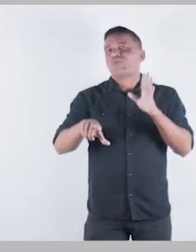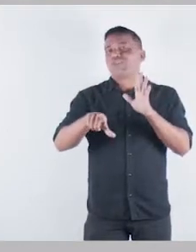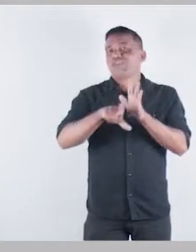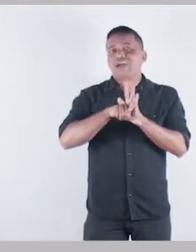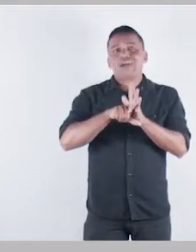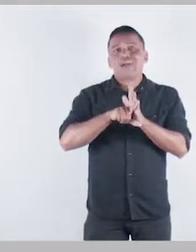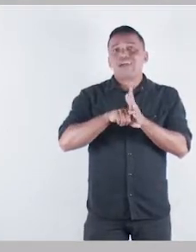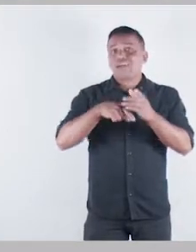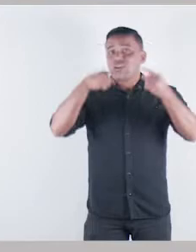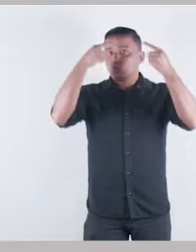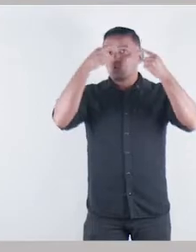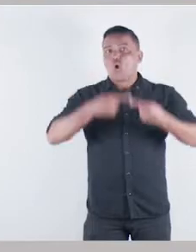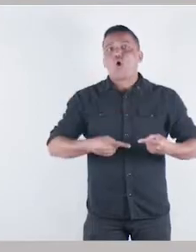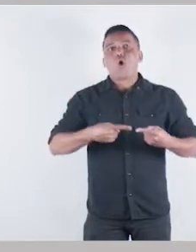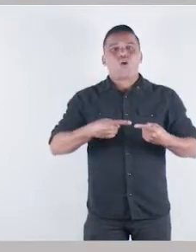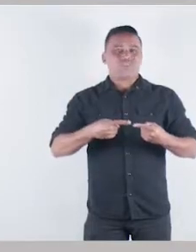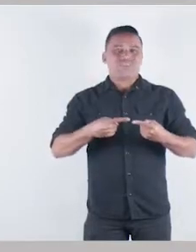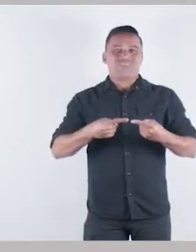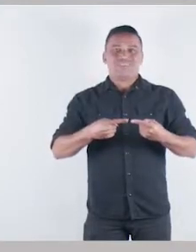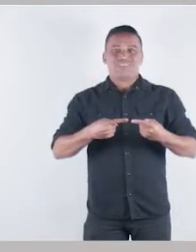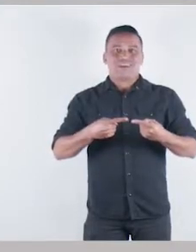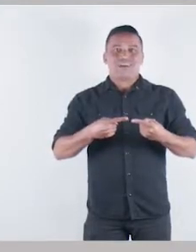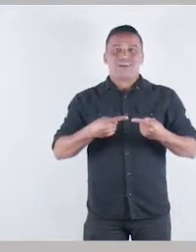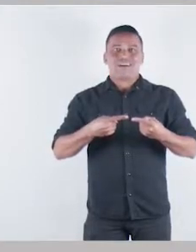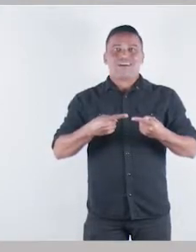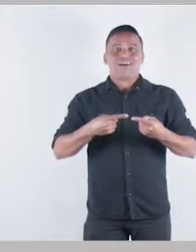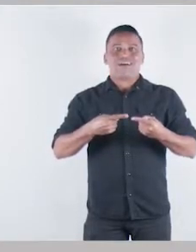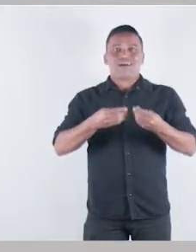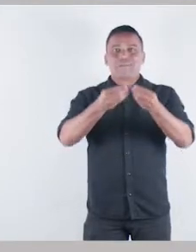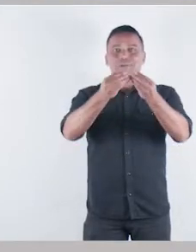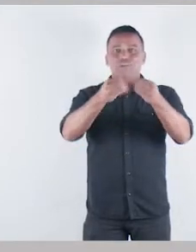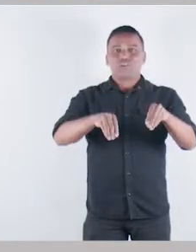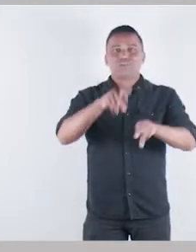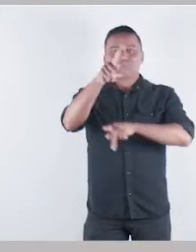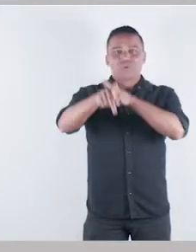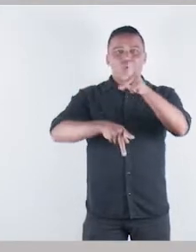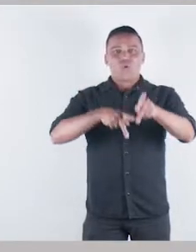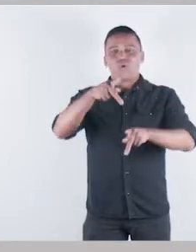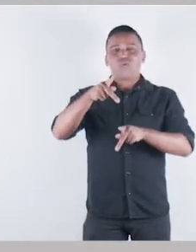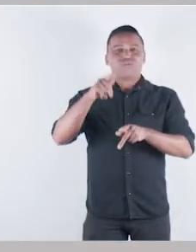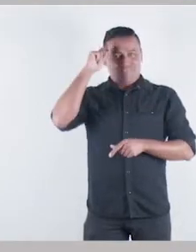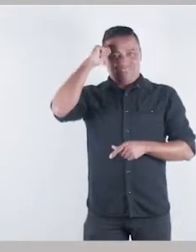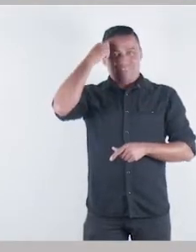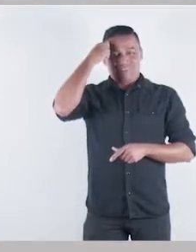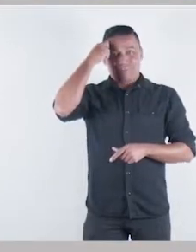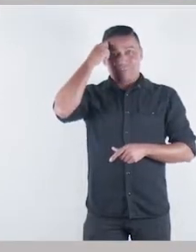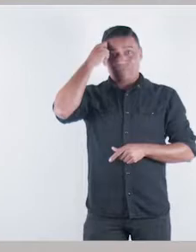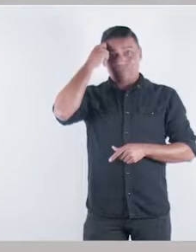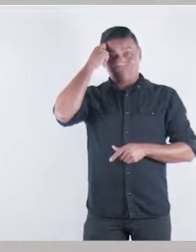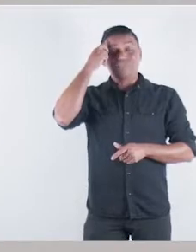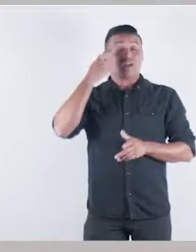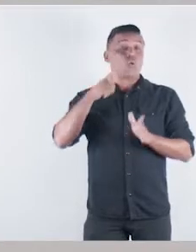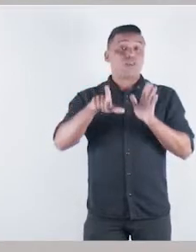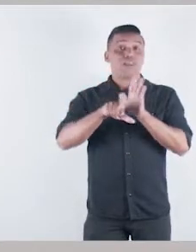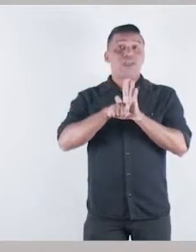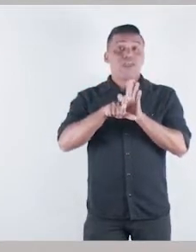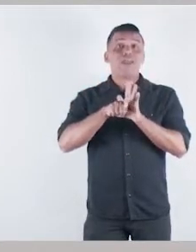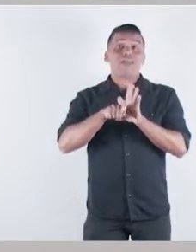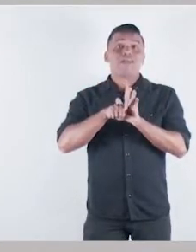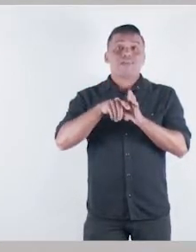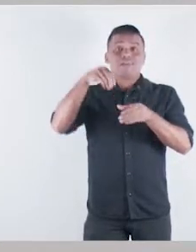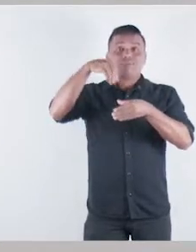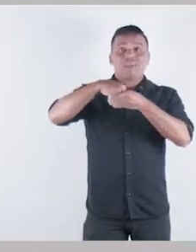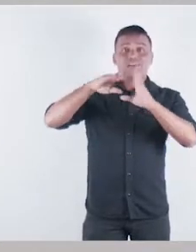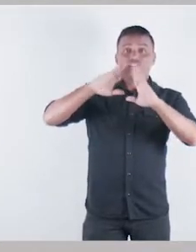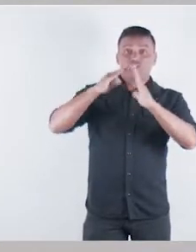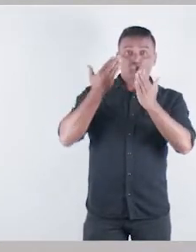né? Uma lei que, se a gente conseguisse aplicá-la na plenitude, nas escolas, o racismo estaria